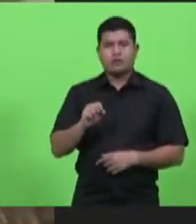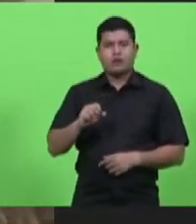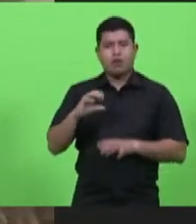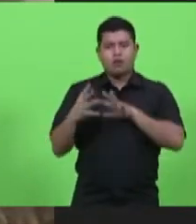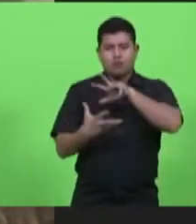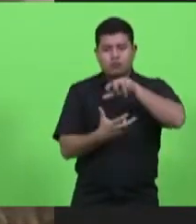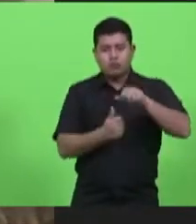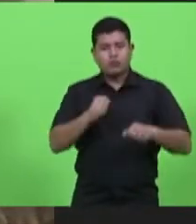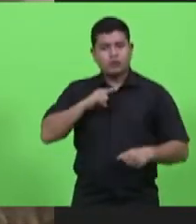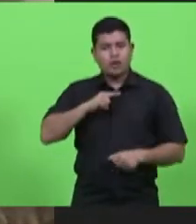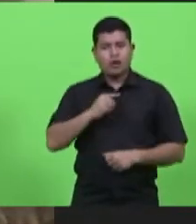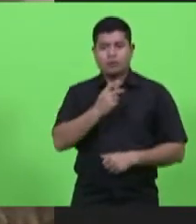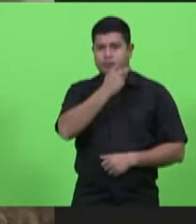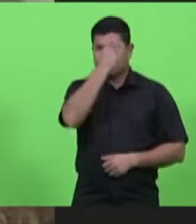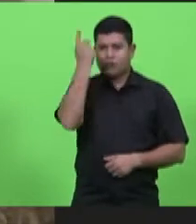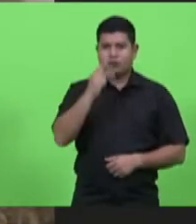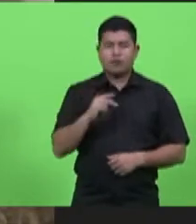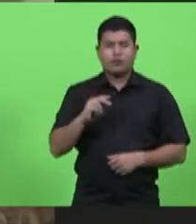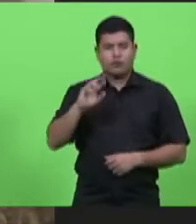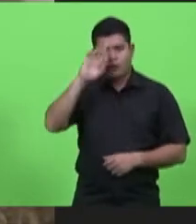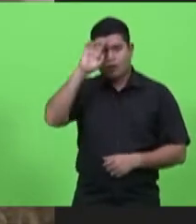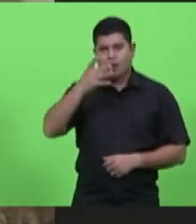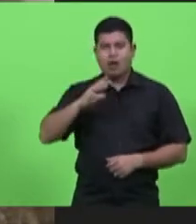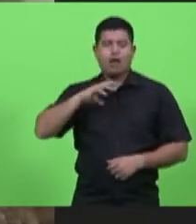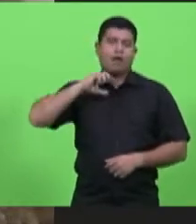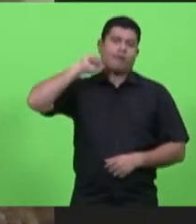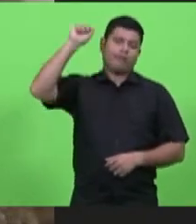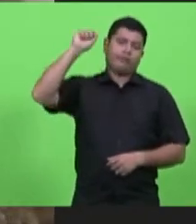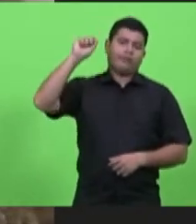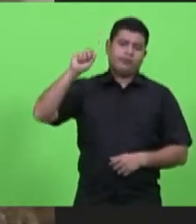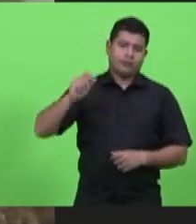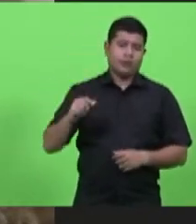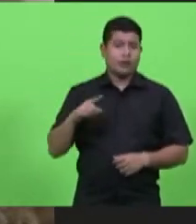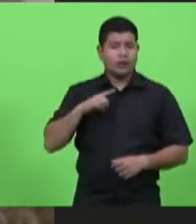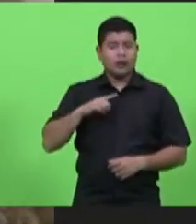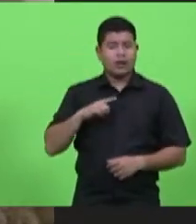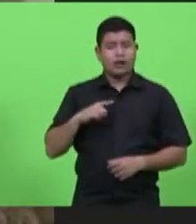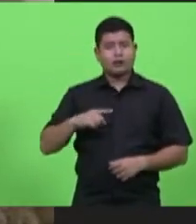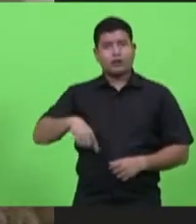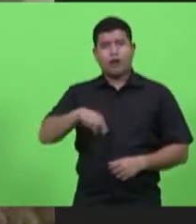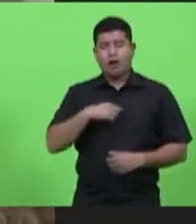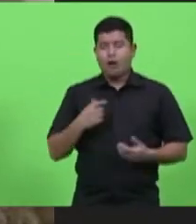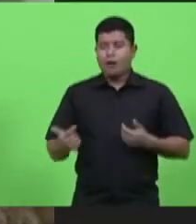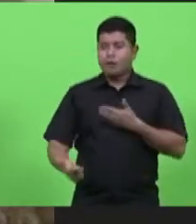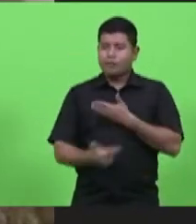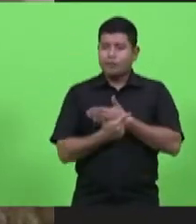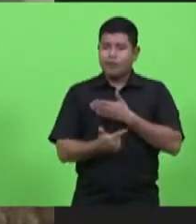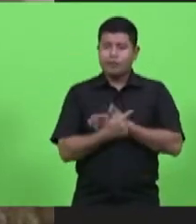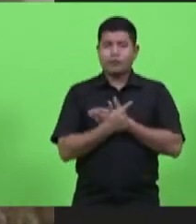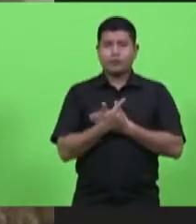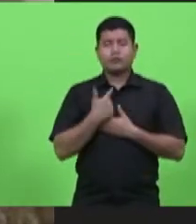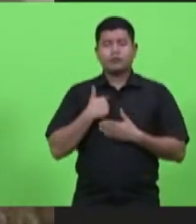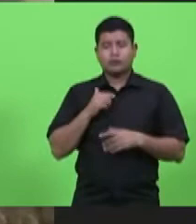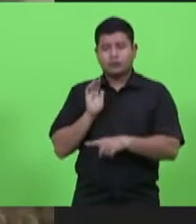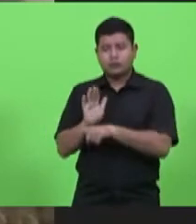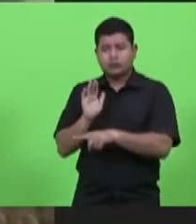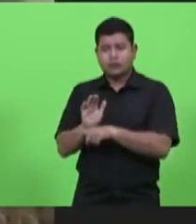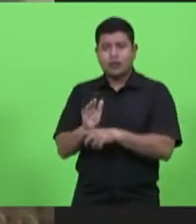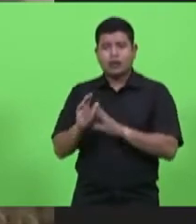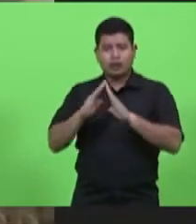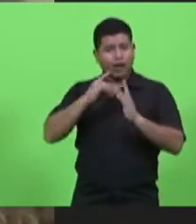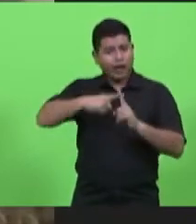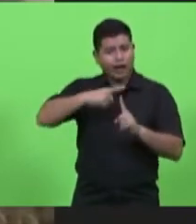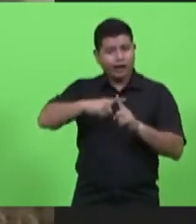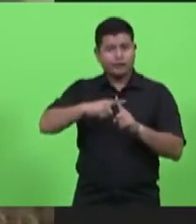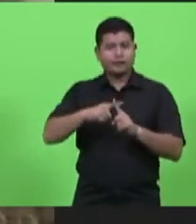a importância da igreja, no seu papel, de dar a cobertura nesse momento, esse aconchego para aqueles que